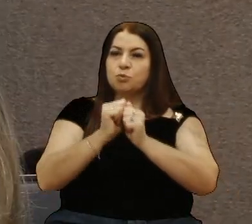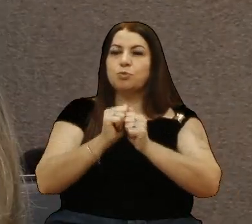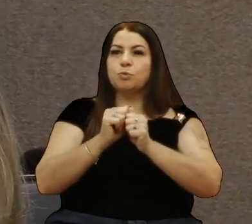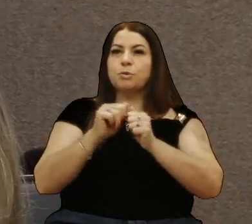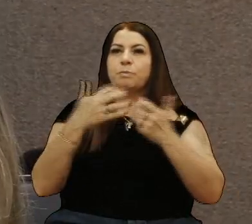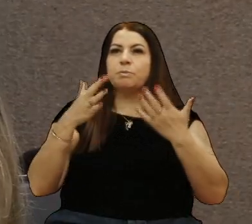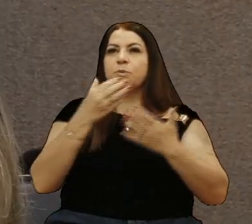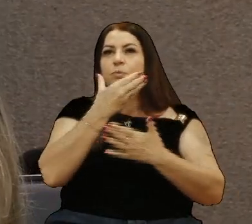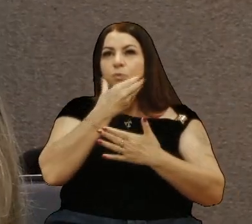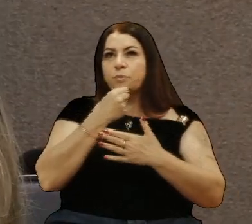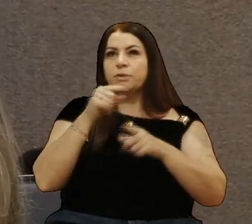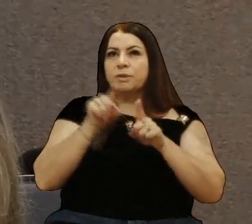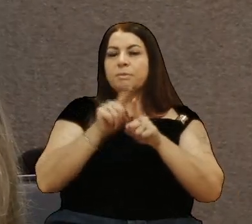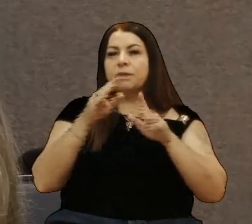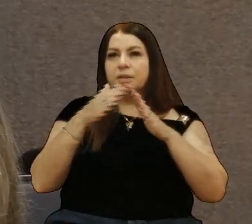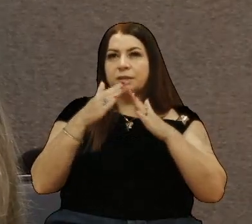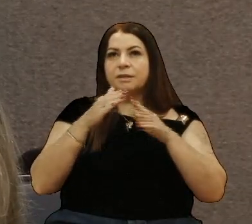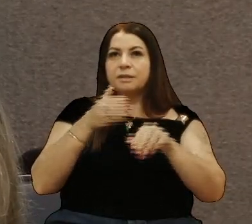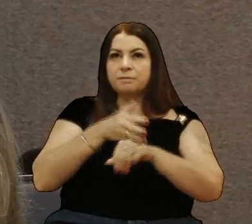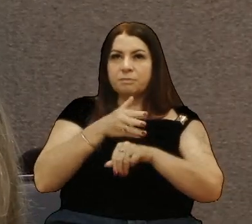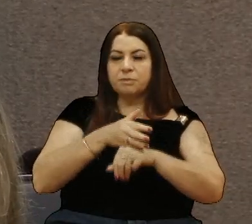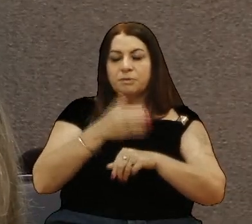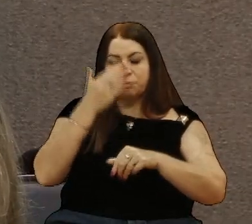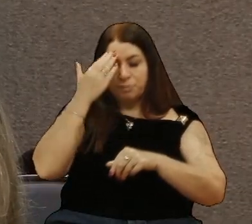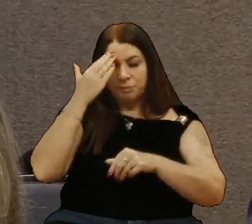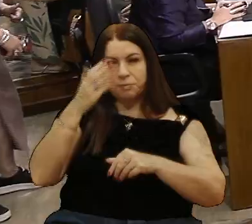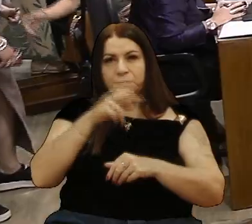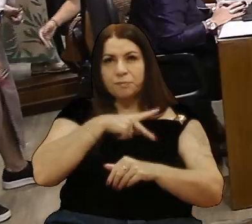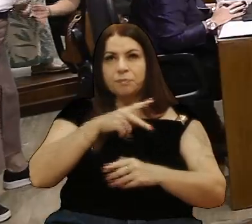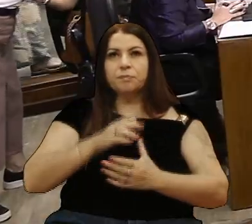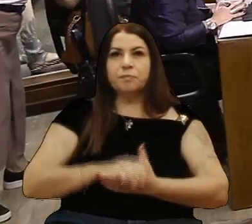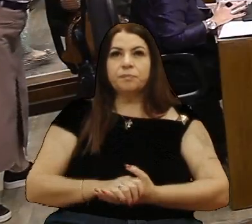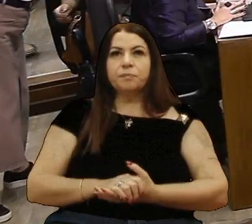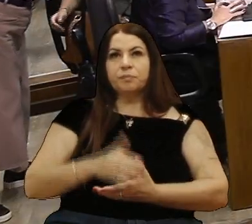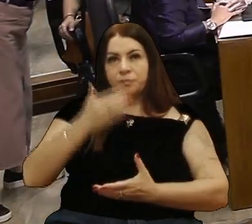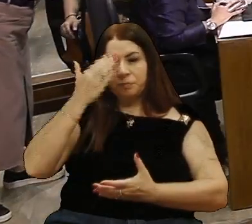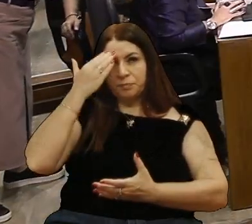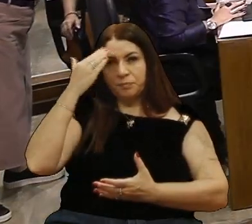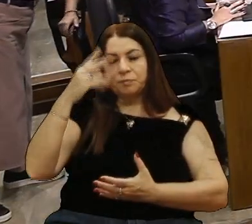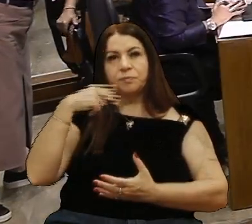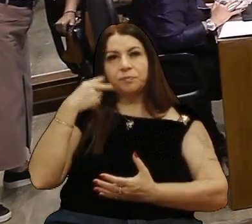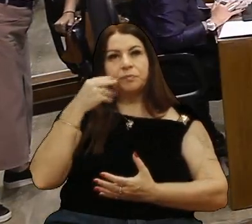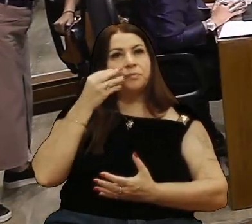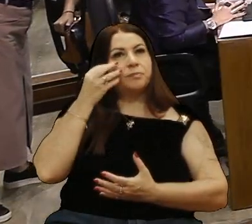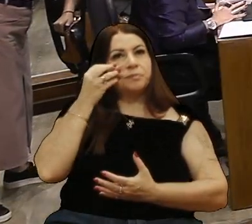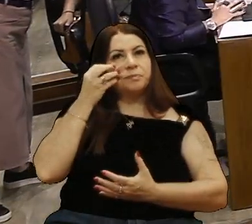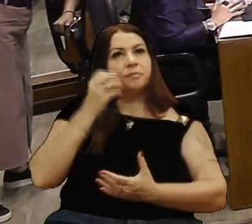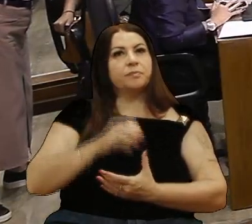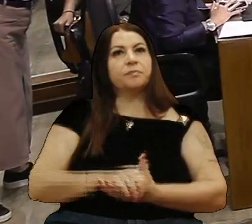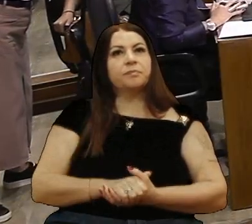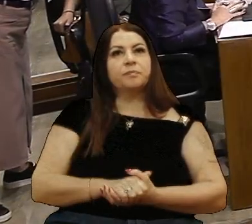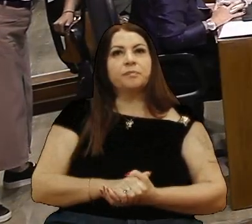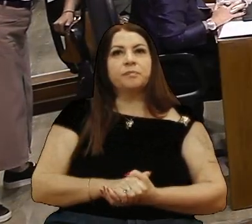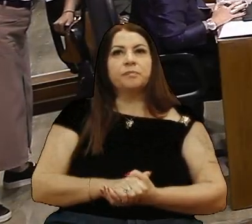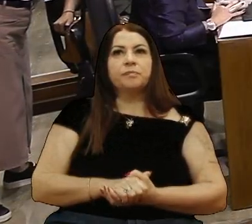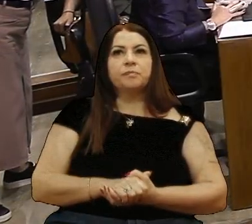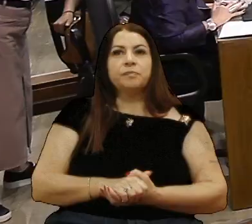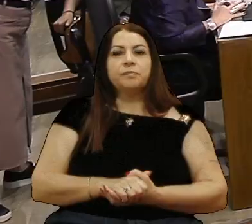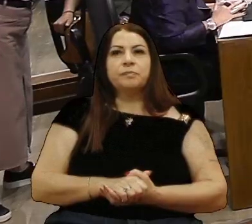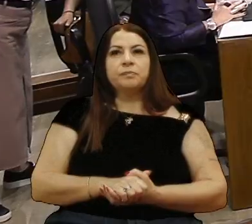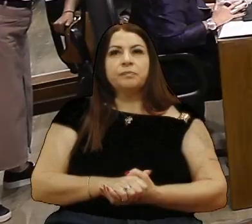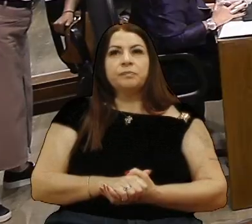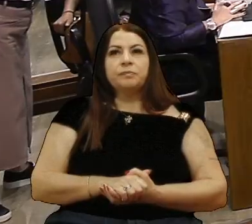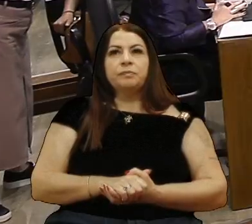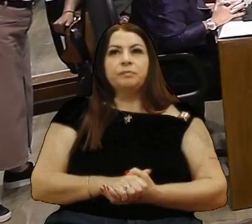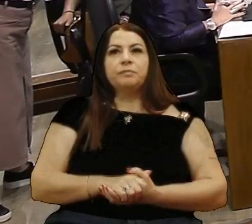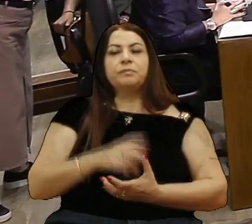aos homens também desta casa que participaram. Muito obrigado, presidente. Obrigado, vereador Jack. Com